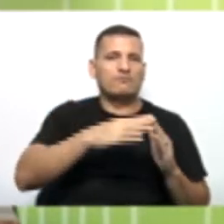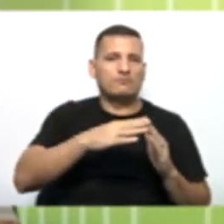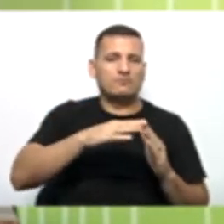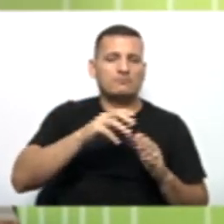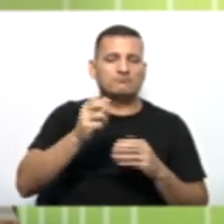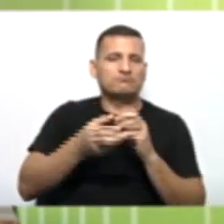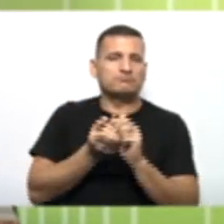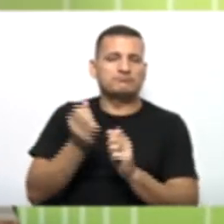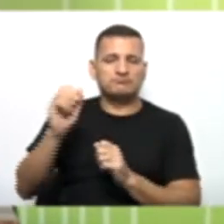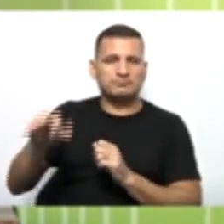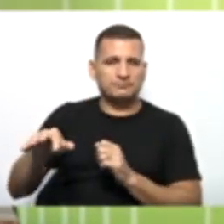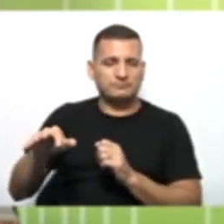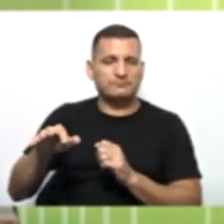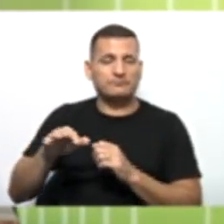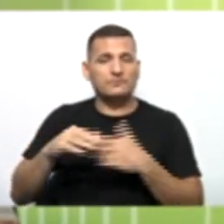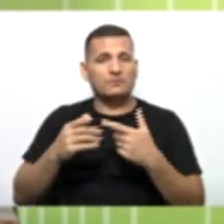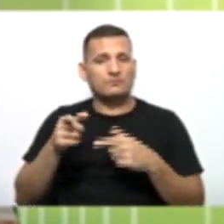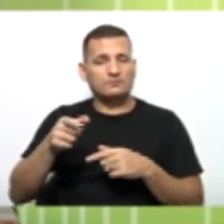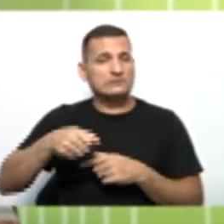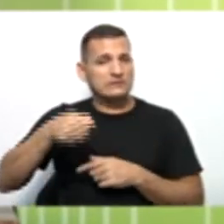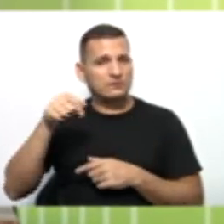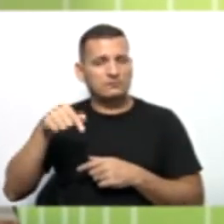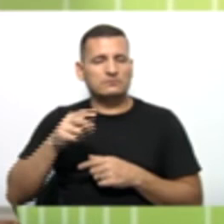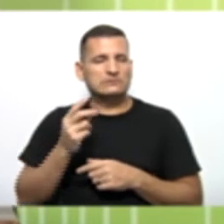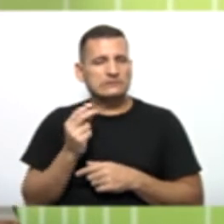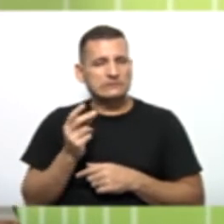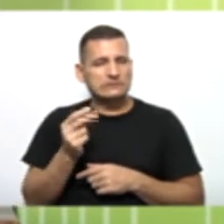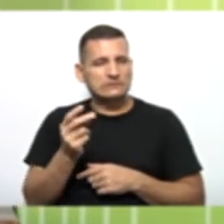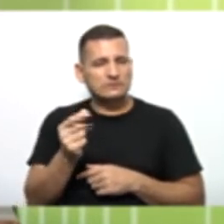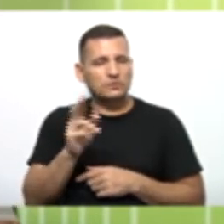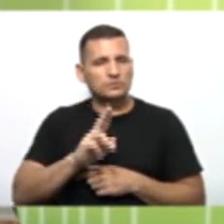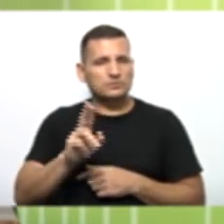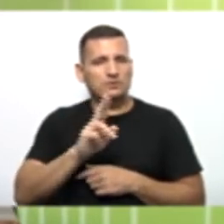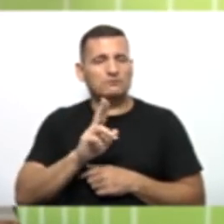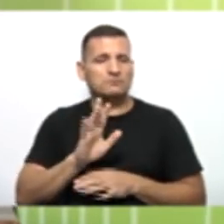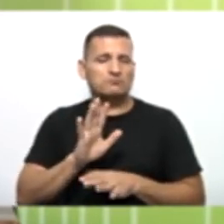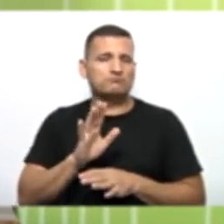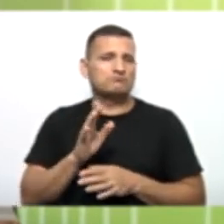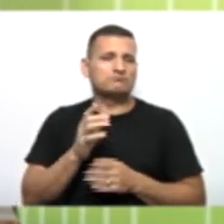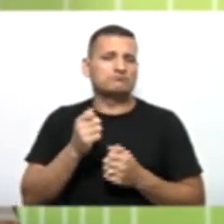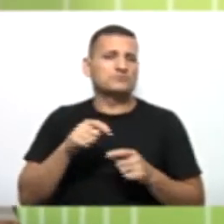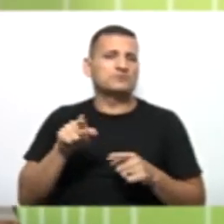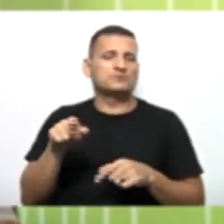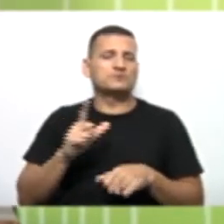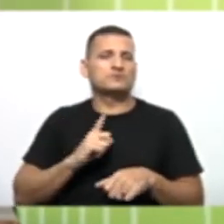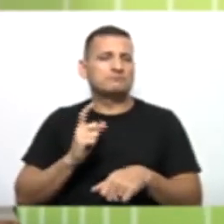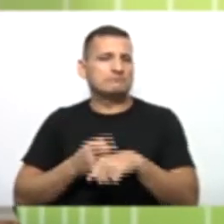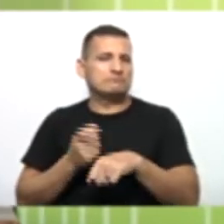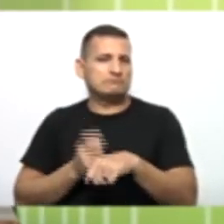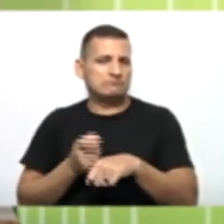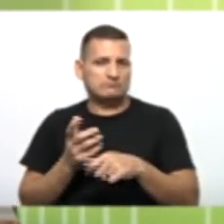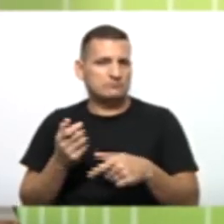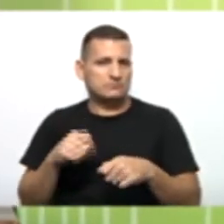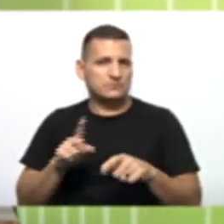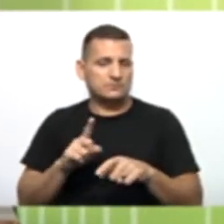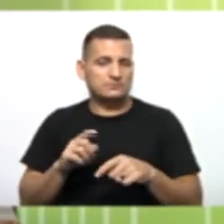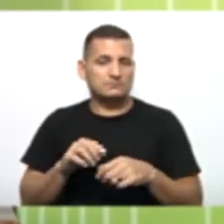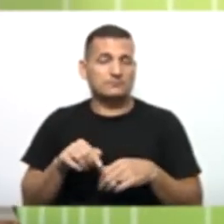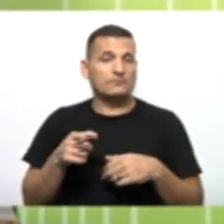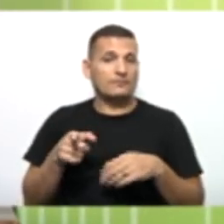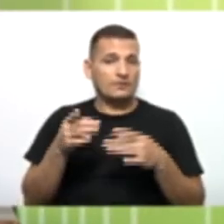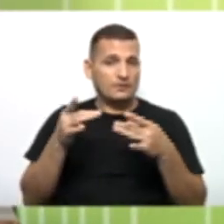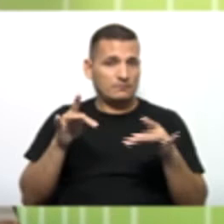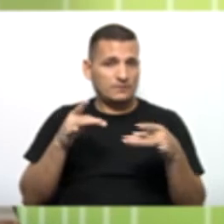Então, como ele não vai ser utilizado por muito tempo, não há necessidade dele ter uma resistência muito grande. E aí, esse